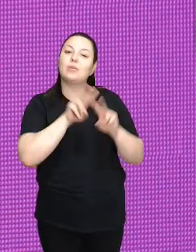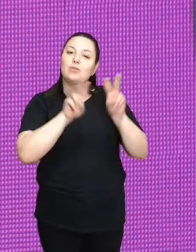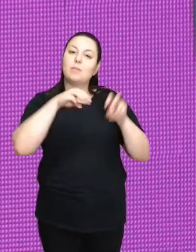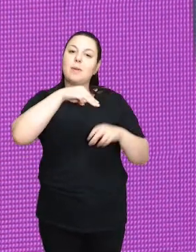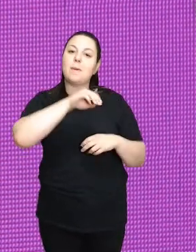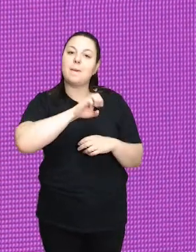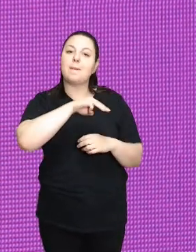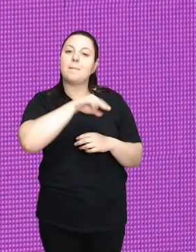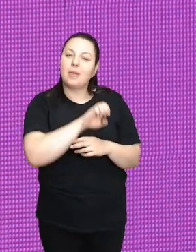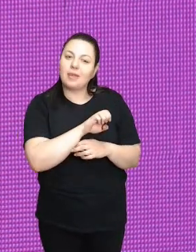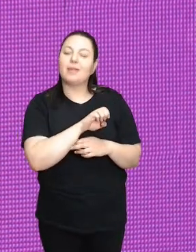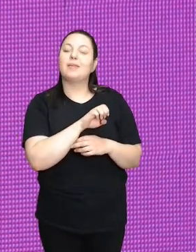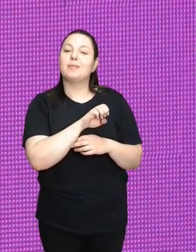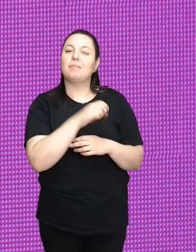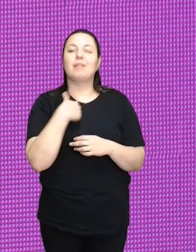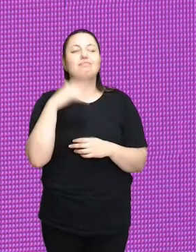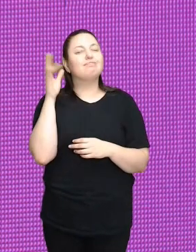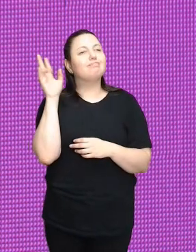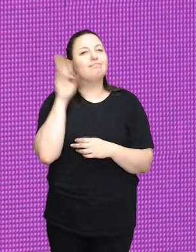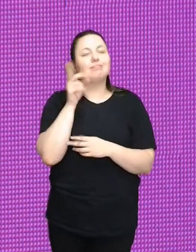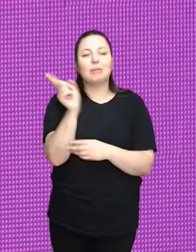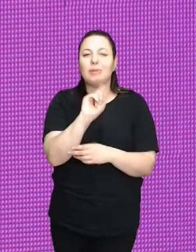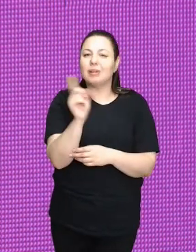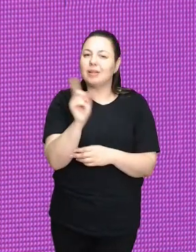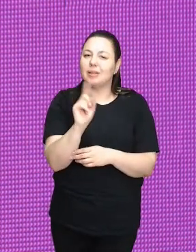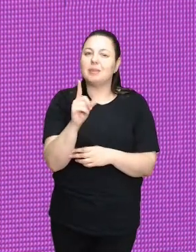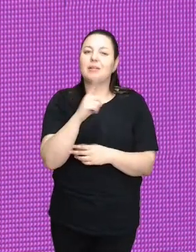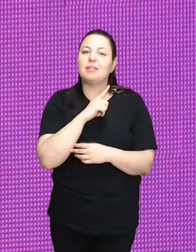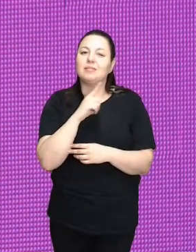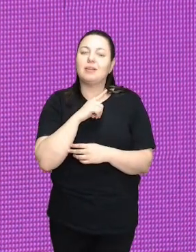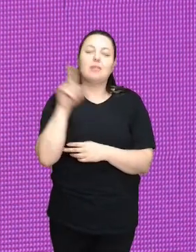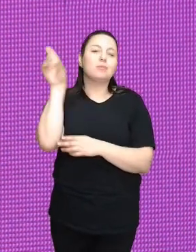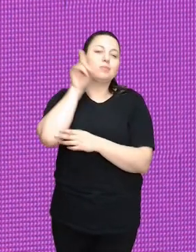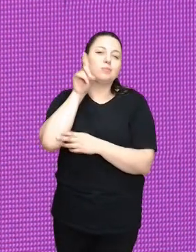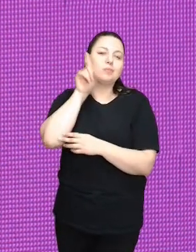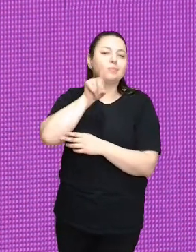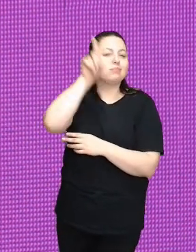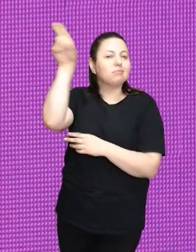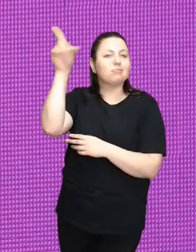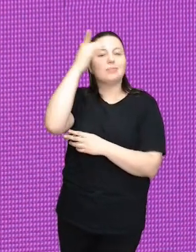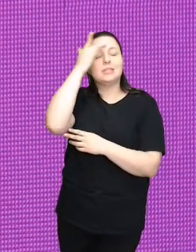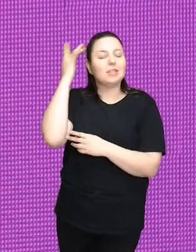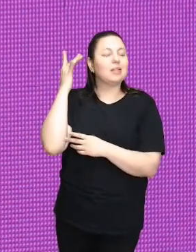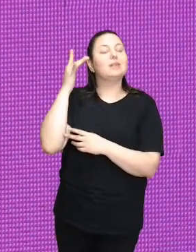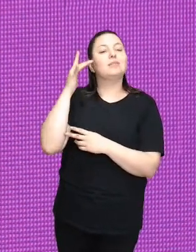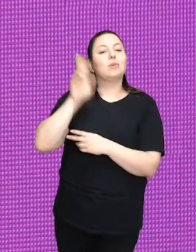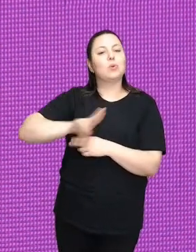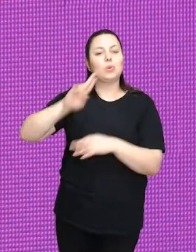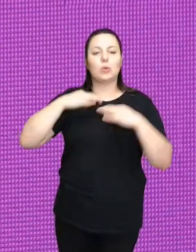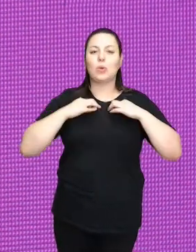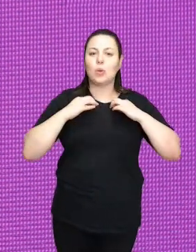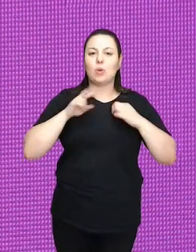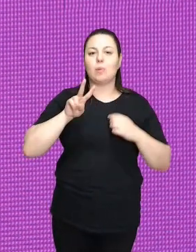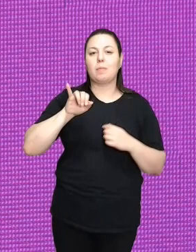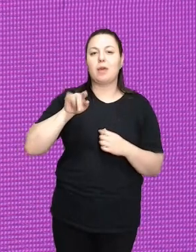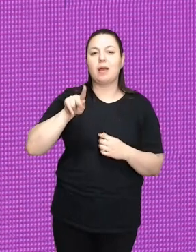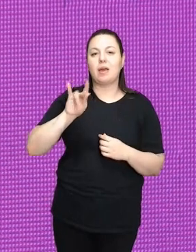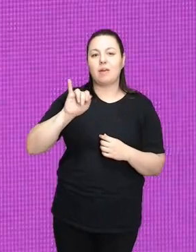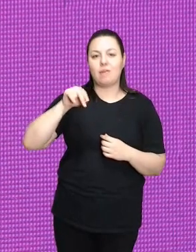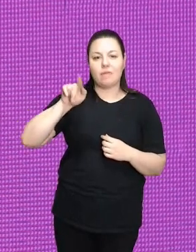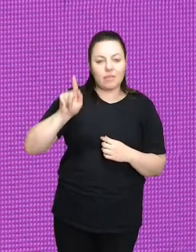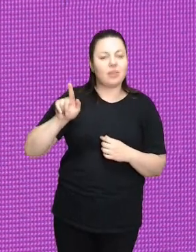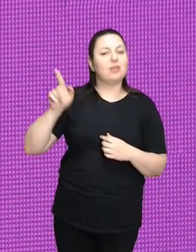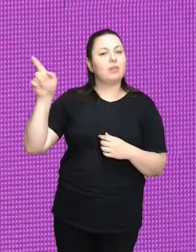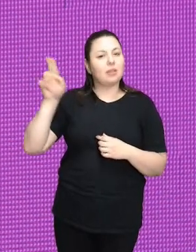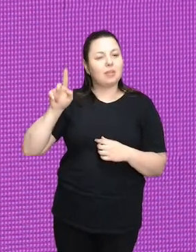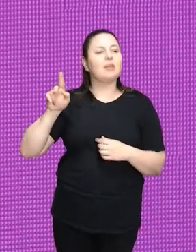você lembra, quando teve aquele babado lá nos Estados Unidos do cara vestido de viking e tal, eu compartilhei, aí a Dani veio e postou assim pra mim, amigo, tinha um